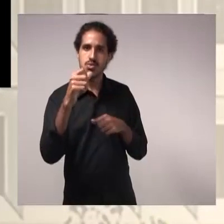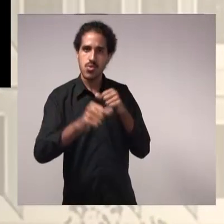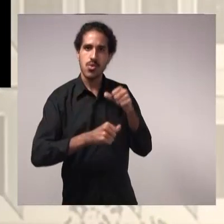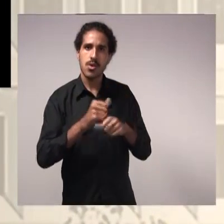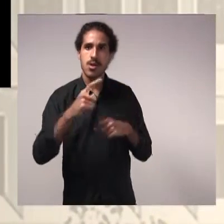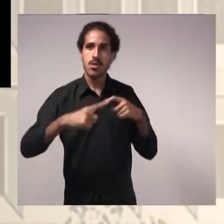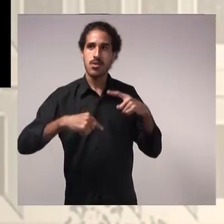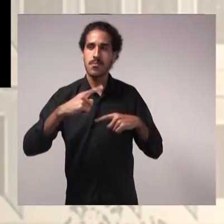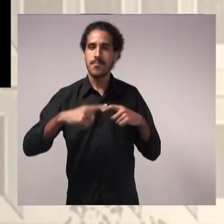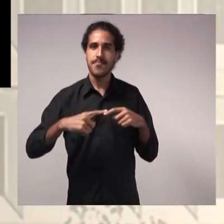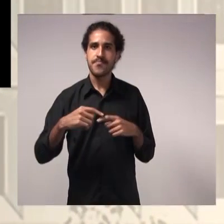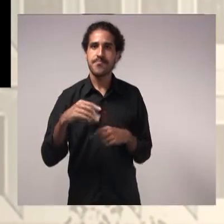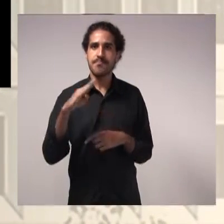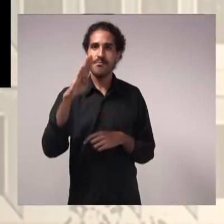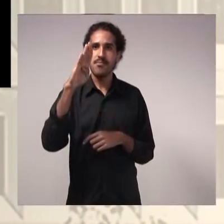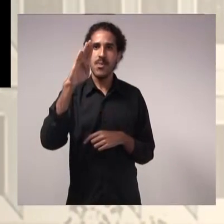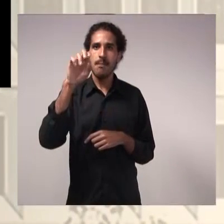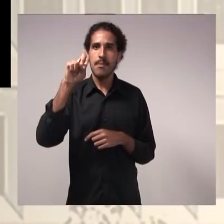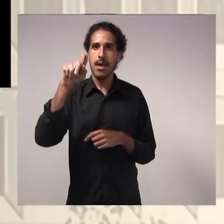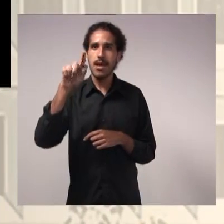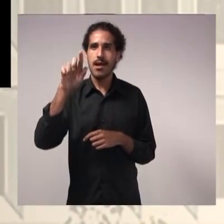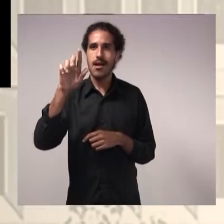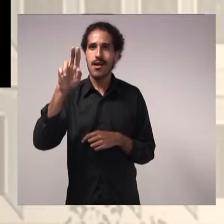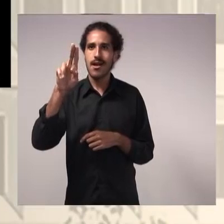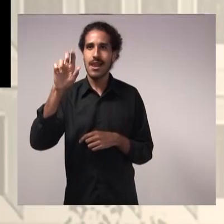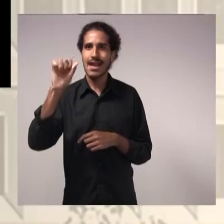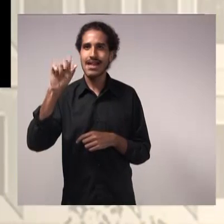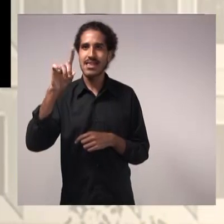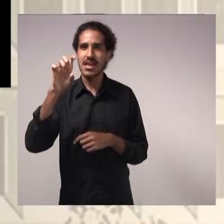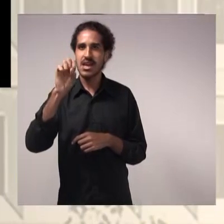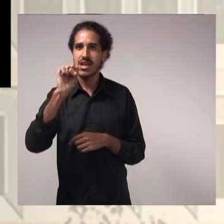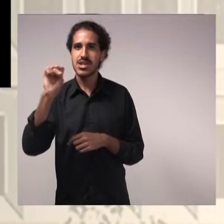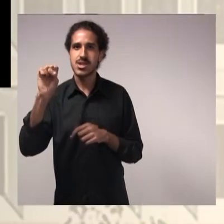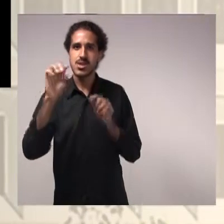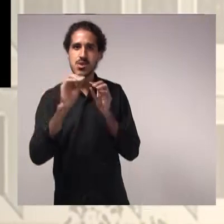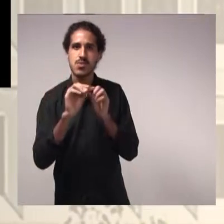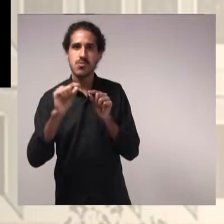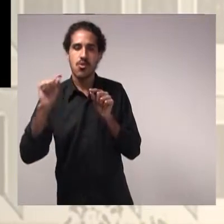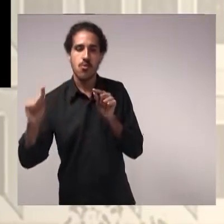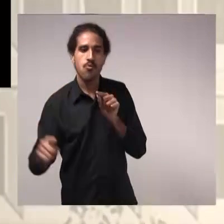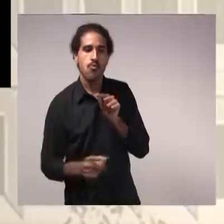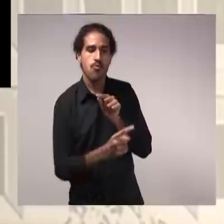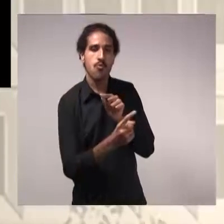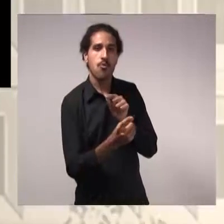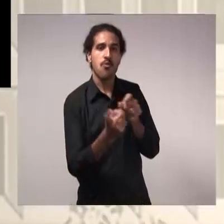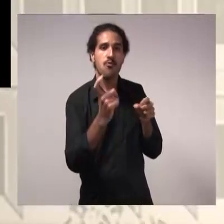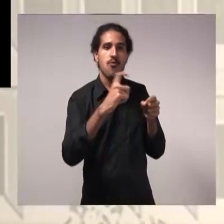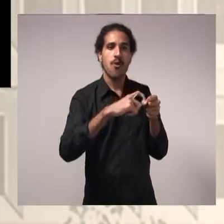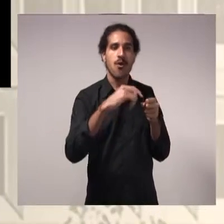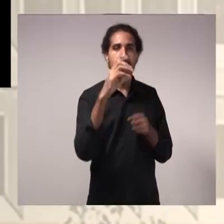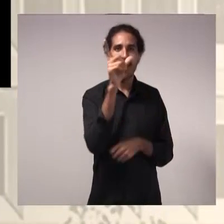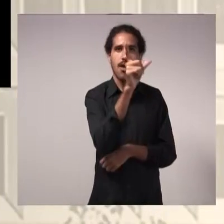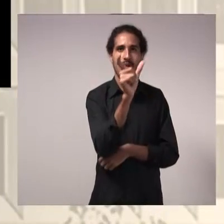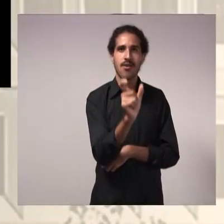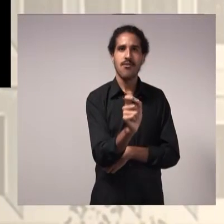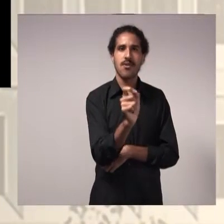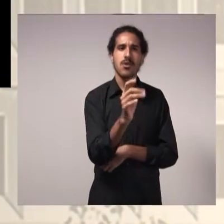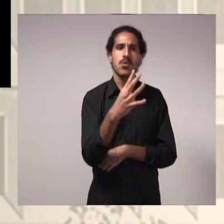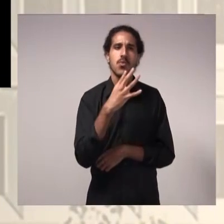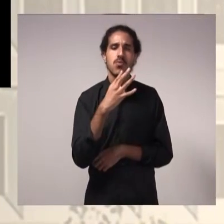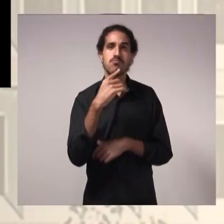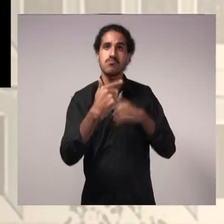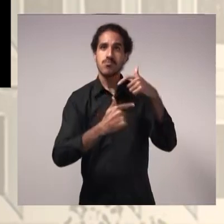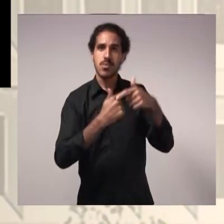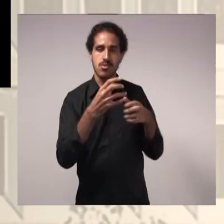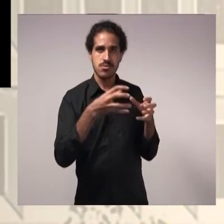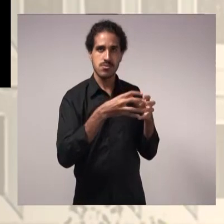De Bangladesh, a gente vai para o Malawi, um outro país na África, e vamos conhecer o trabalho desse